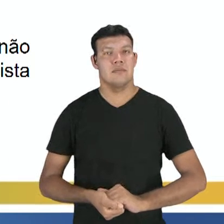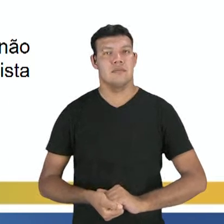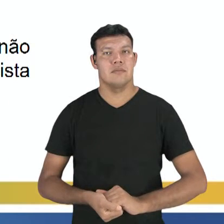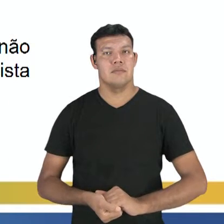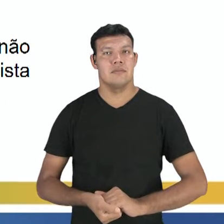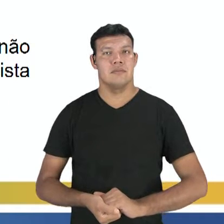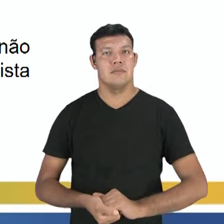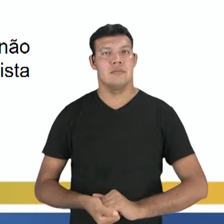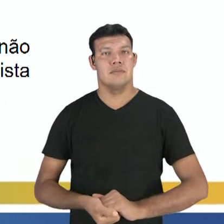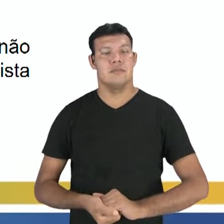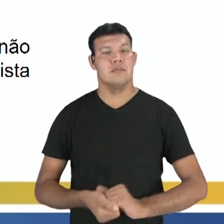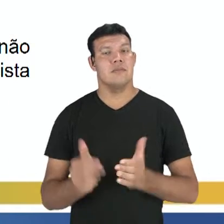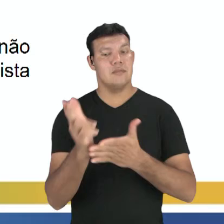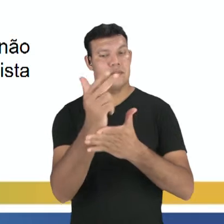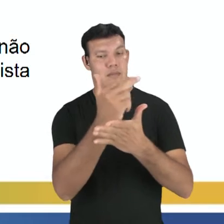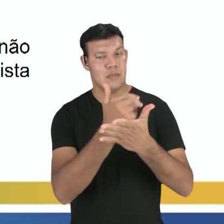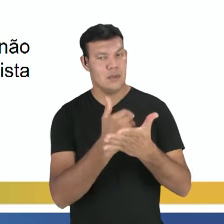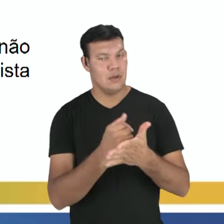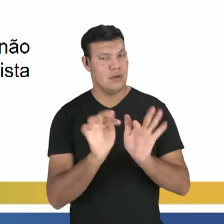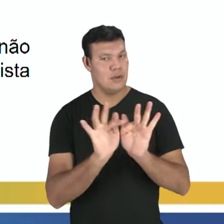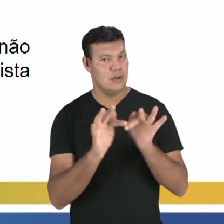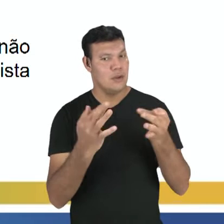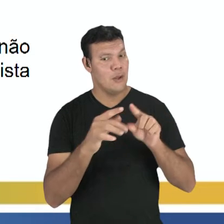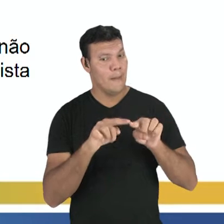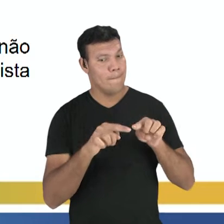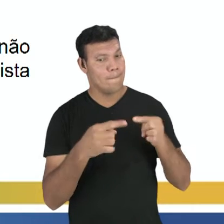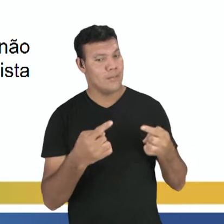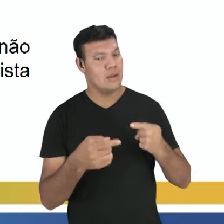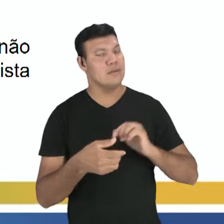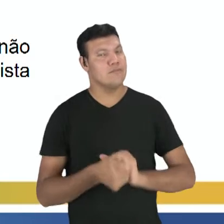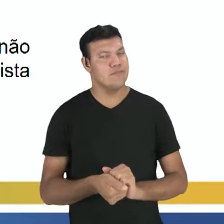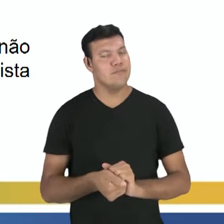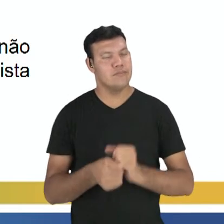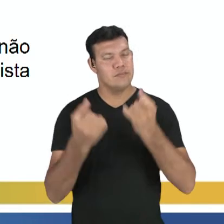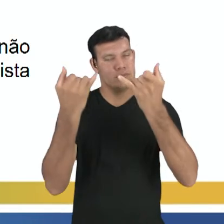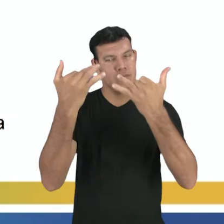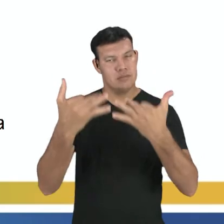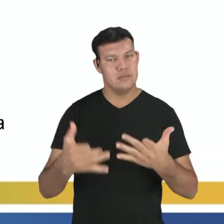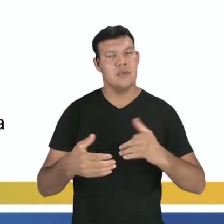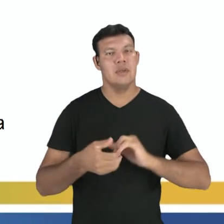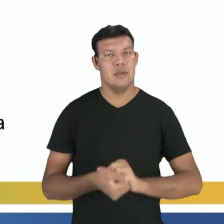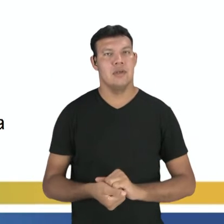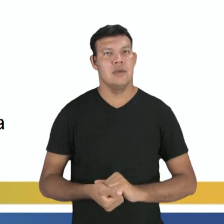Tá? É uma figura simples, porém inexplicável.